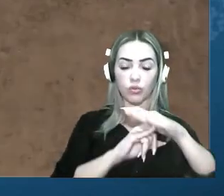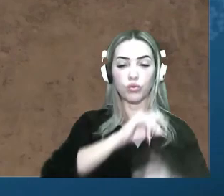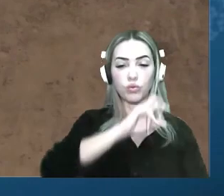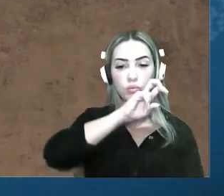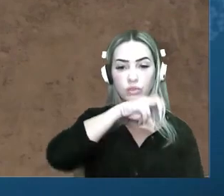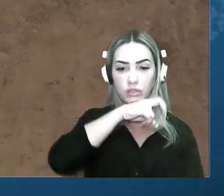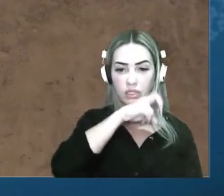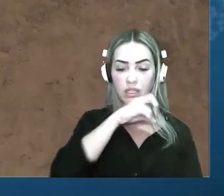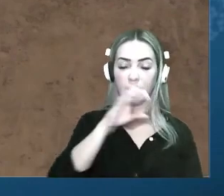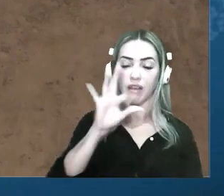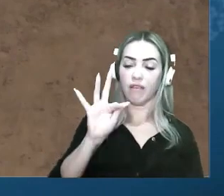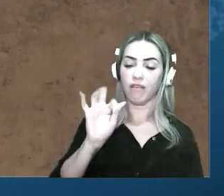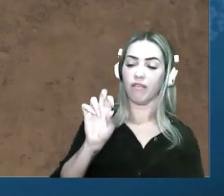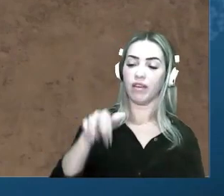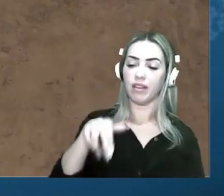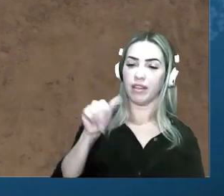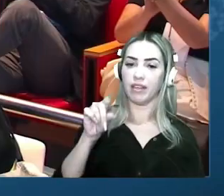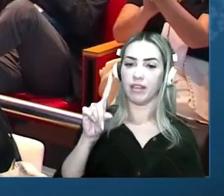Castro Boulos.